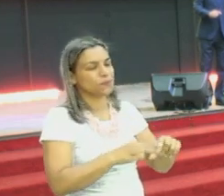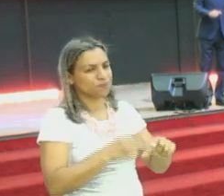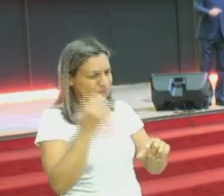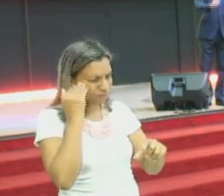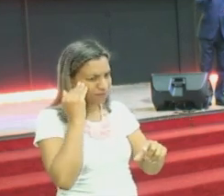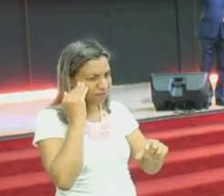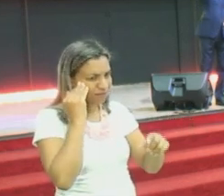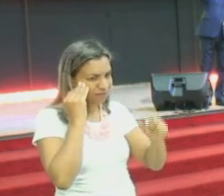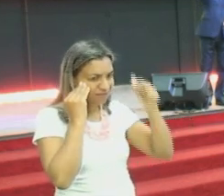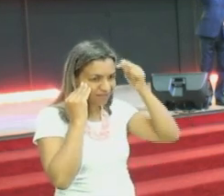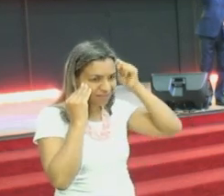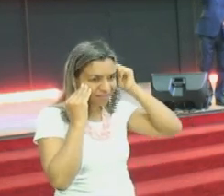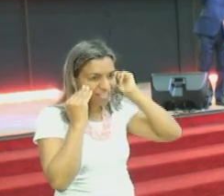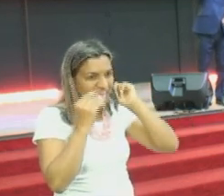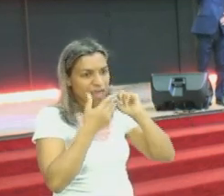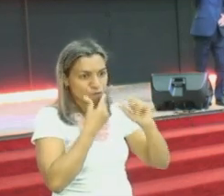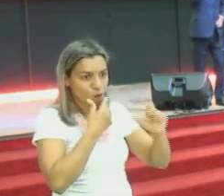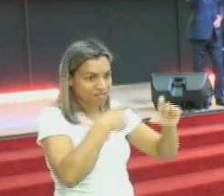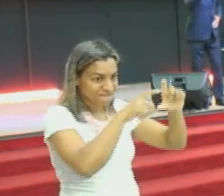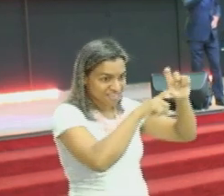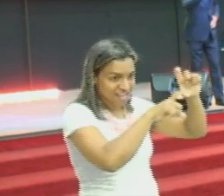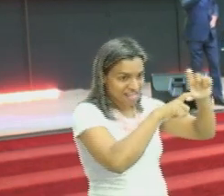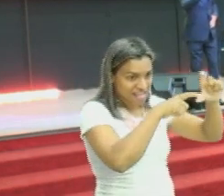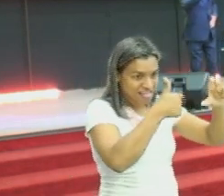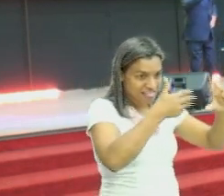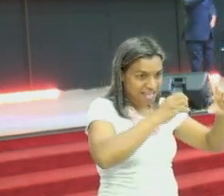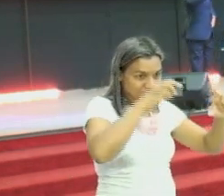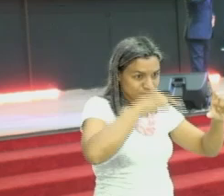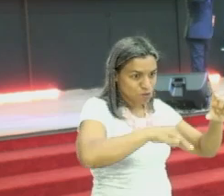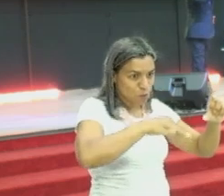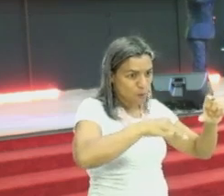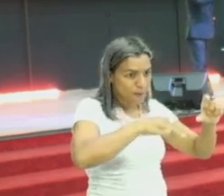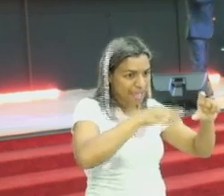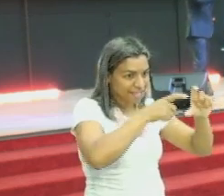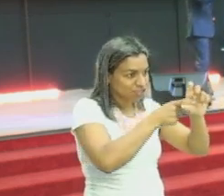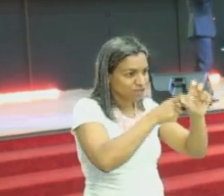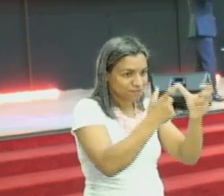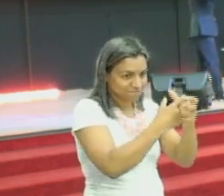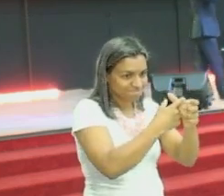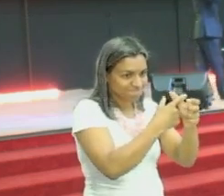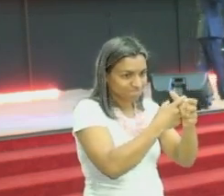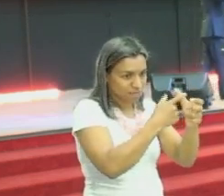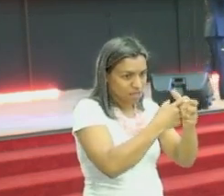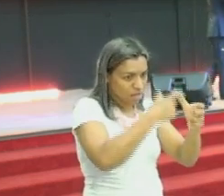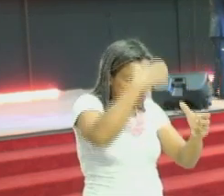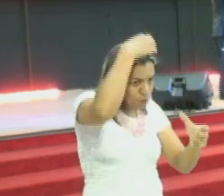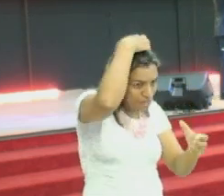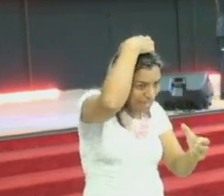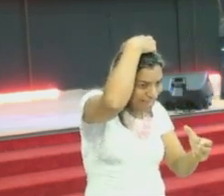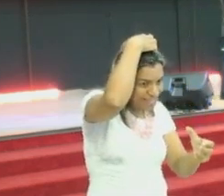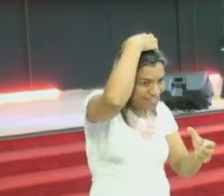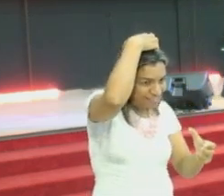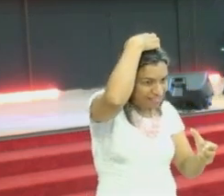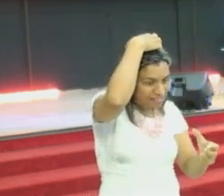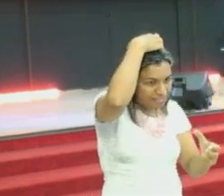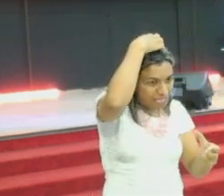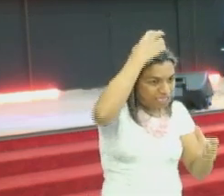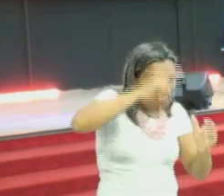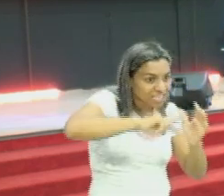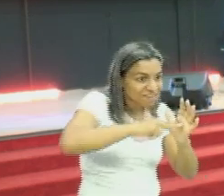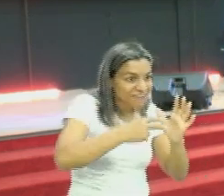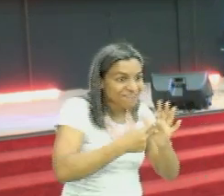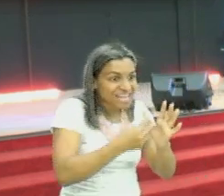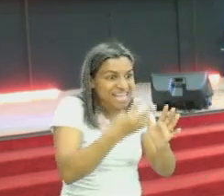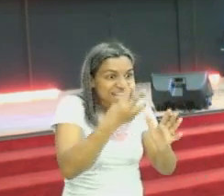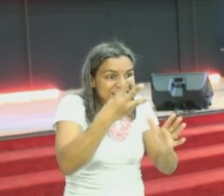10.000 talentos para um rei. Um talento significava 35 quilos de ouro ou